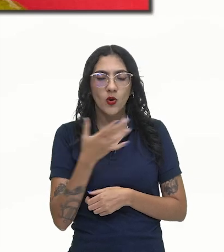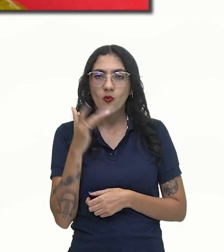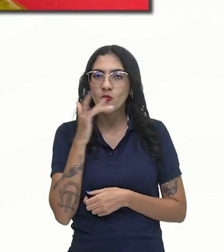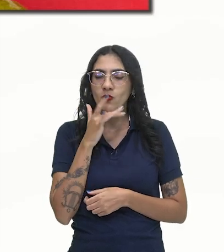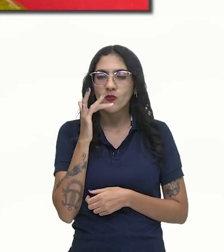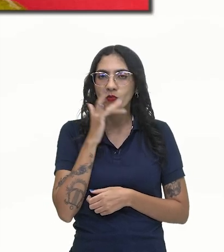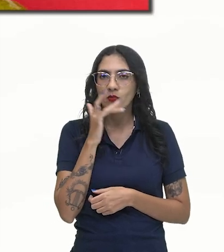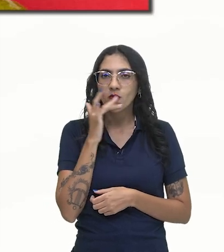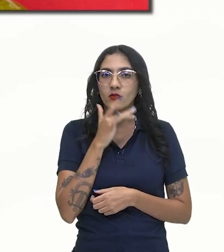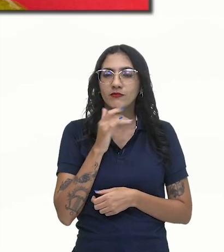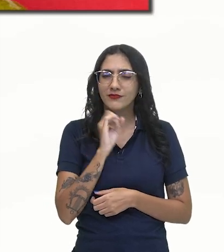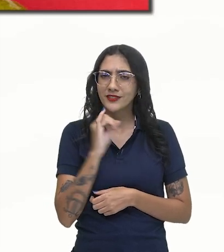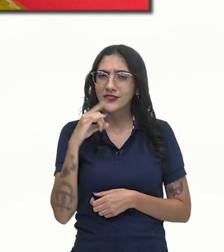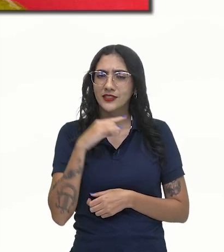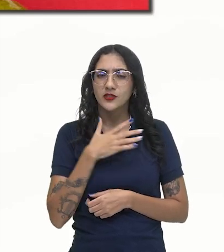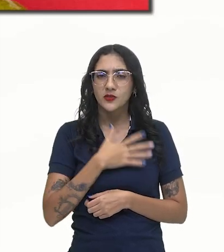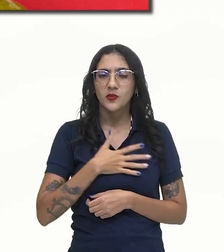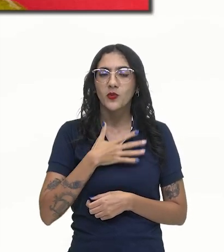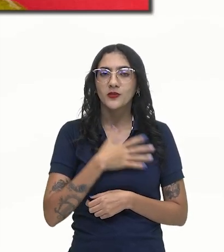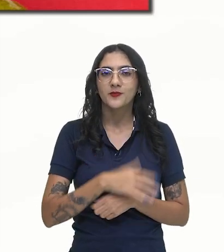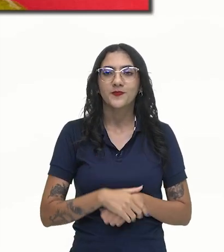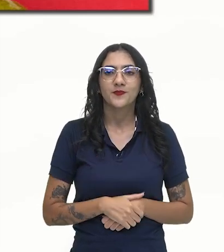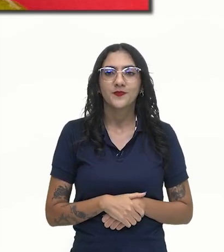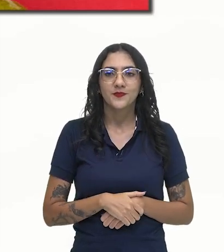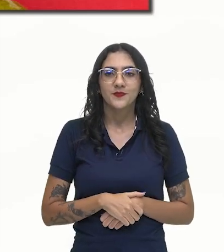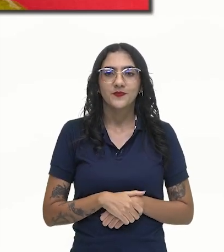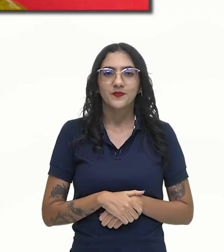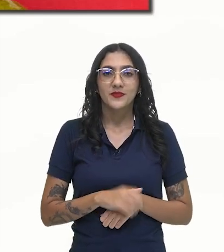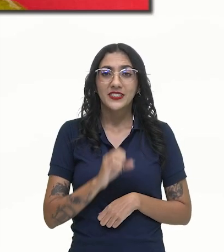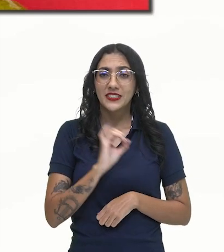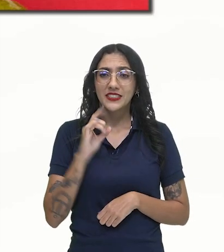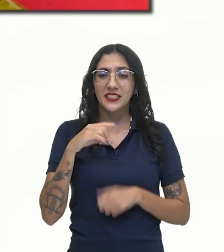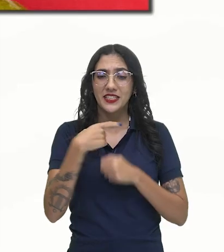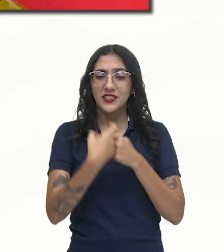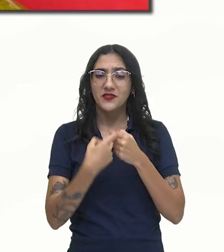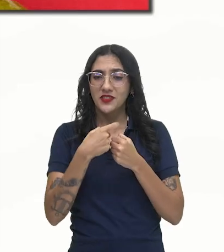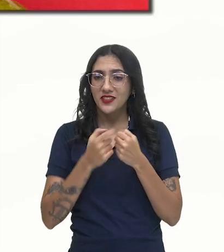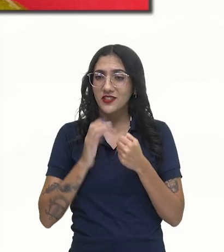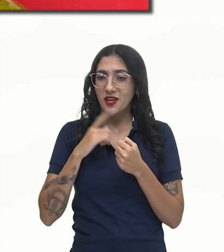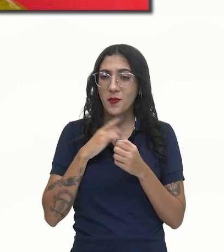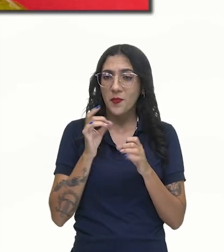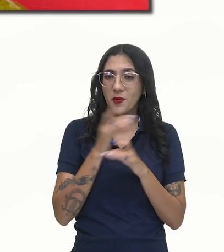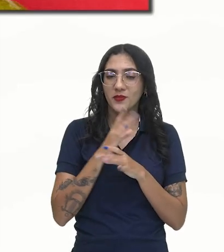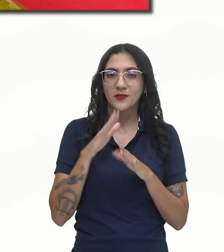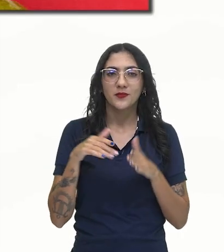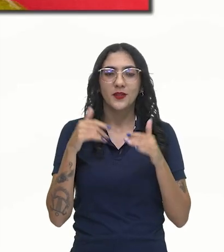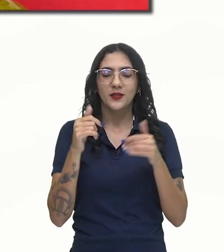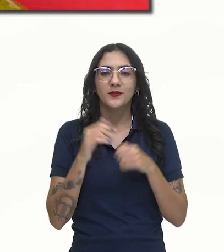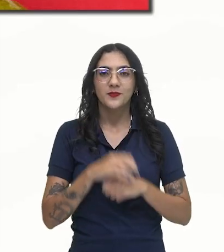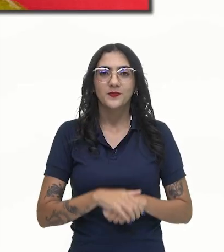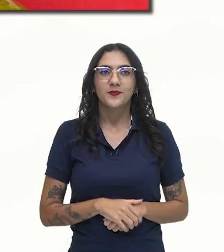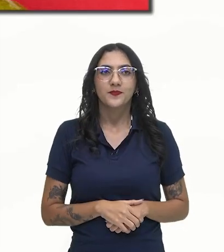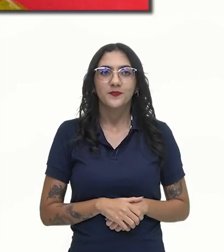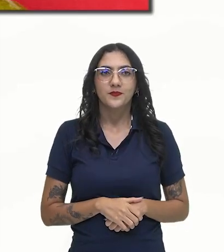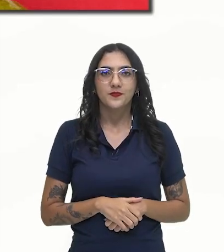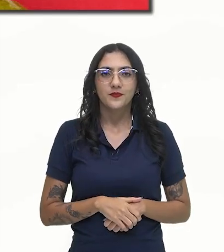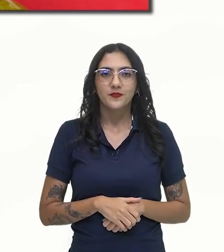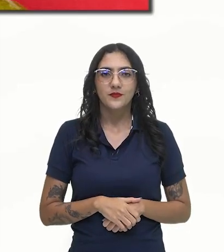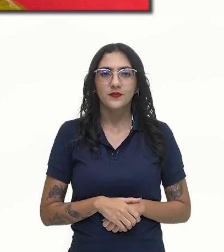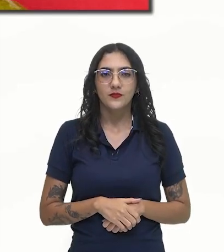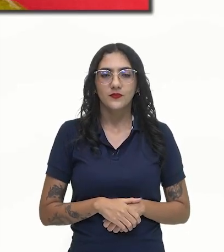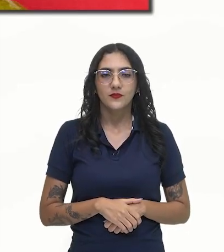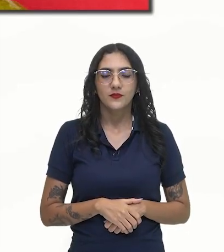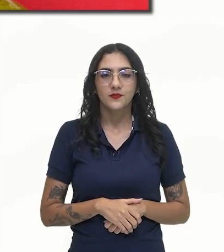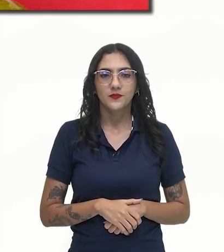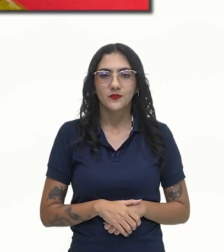vocês gostam aí de tucumã, mas se tiver descascado, melhor ainda. Bom, falei para vocês aí